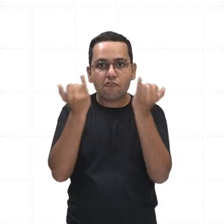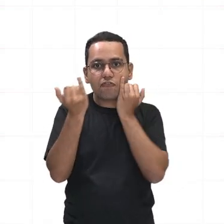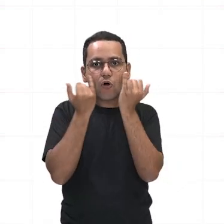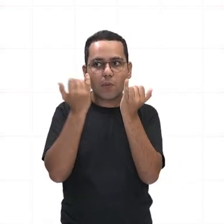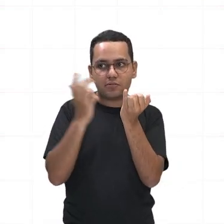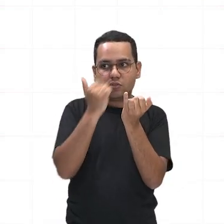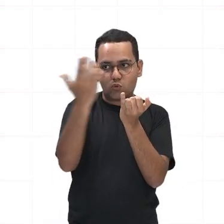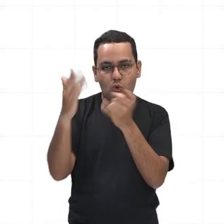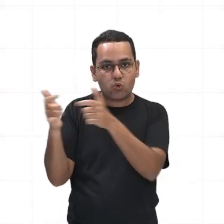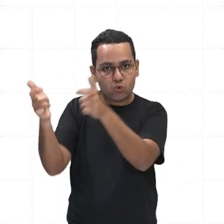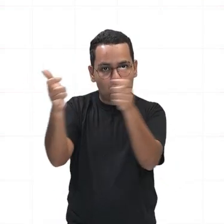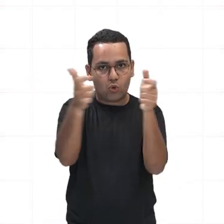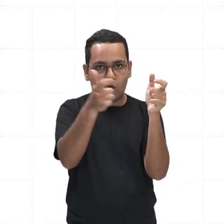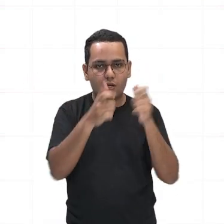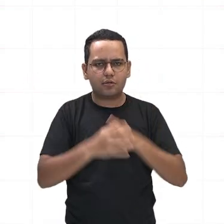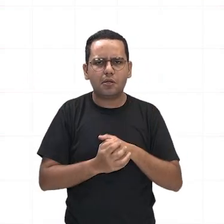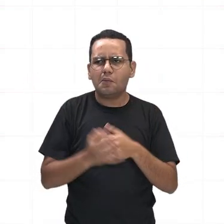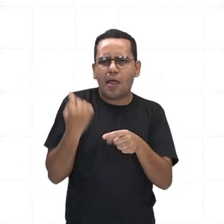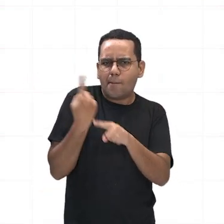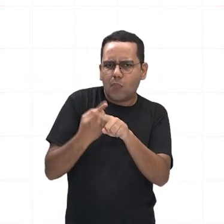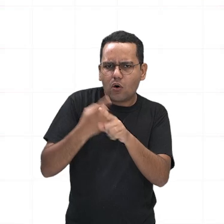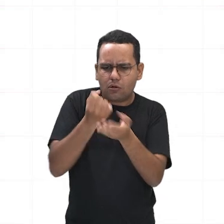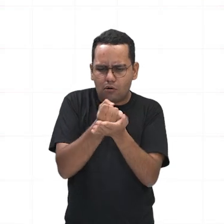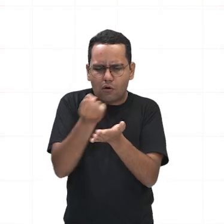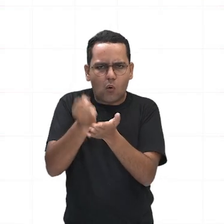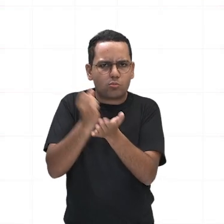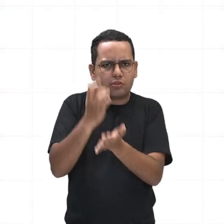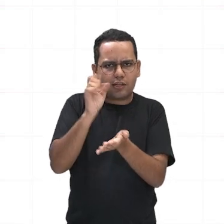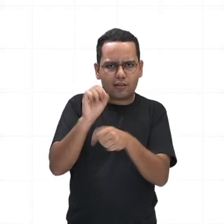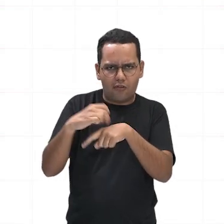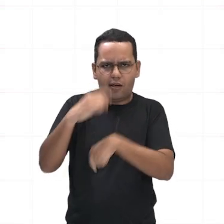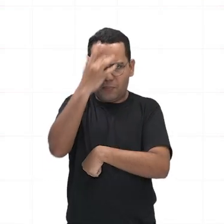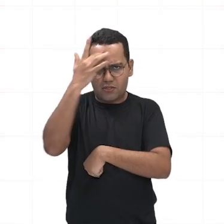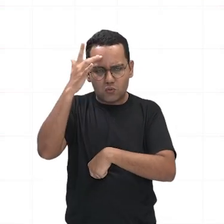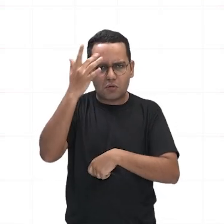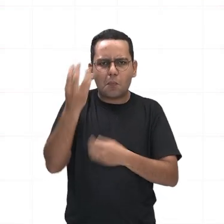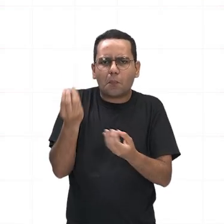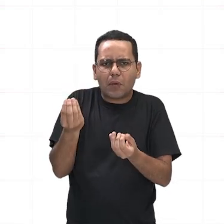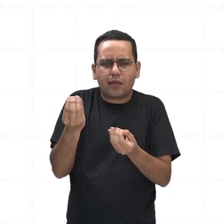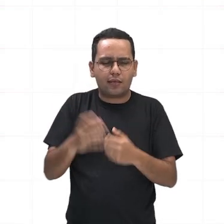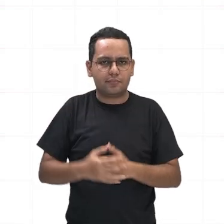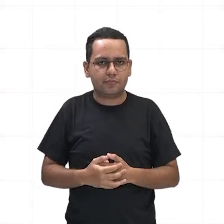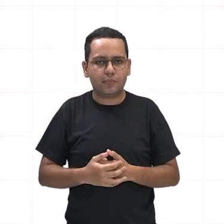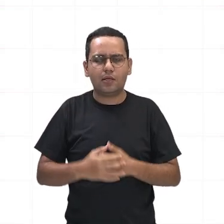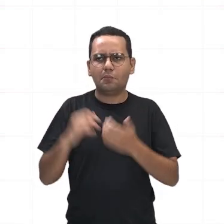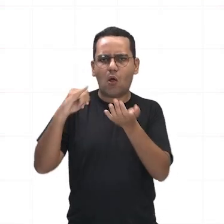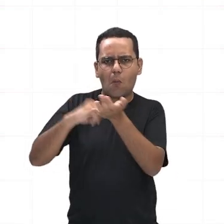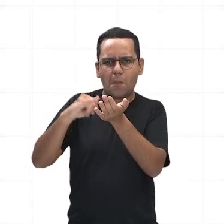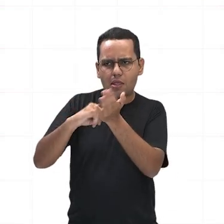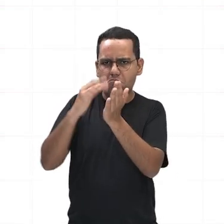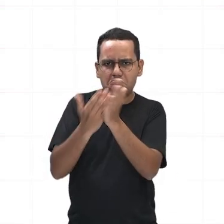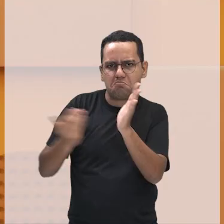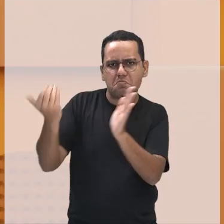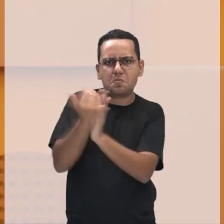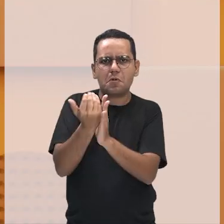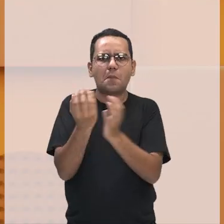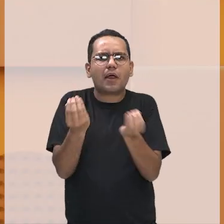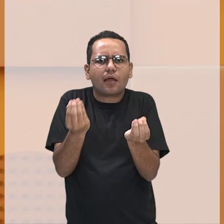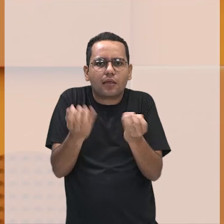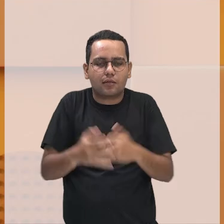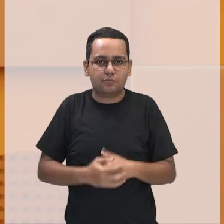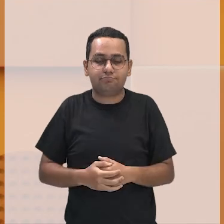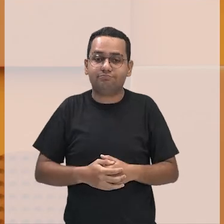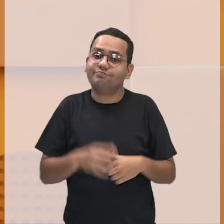Por que ele vai contratar funcionários, gente? Por que ele vai aumentar, então, aí os impostos? Porque estamos em